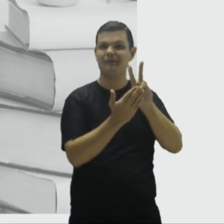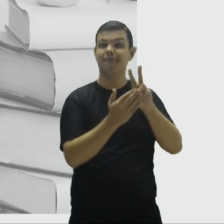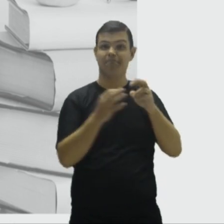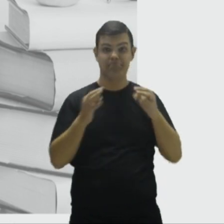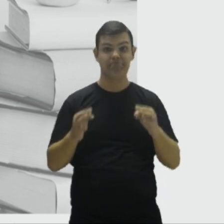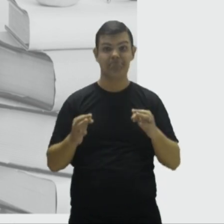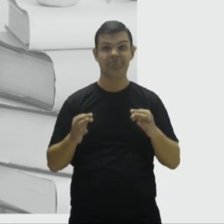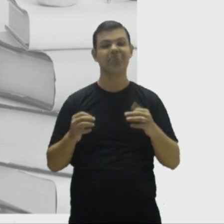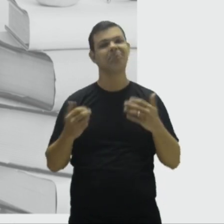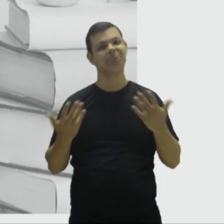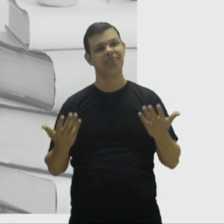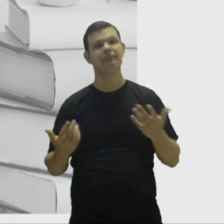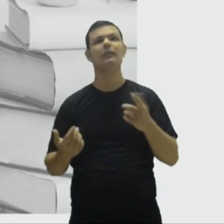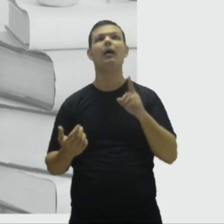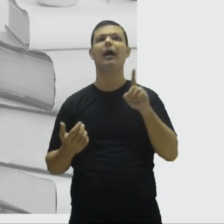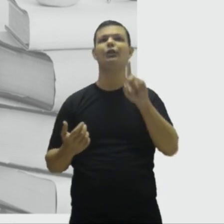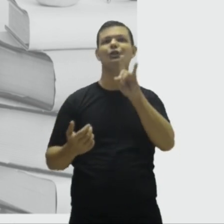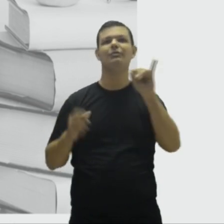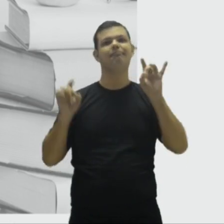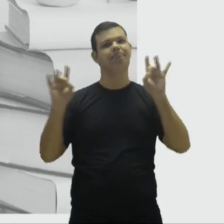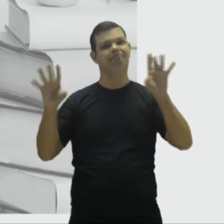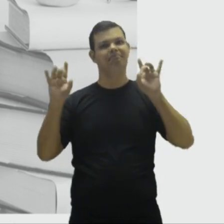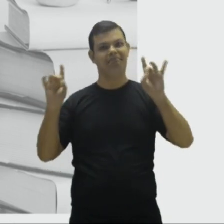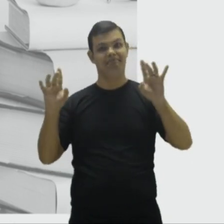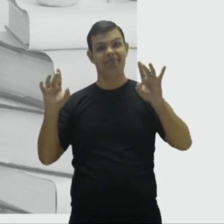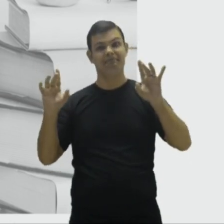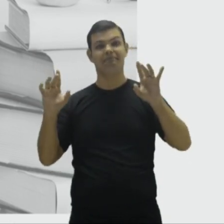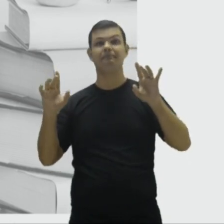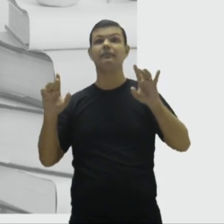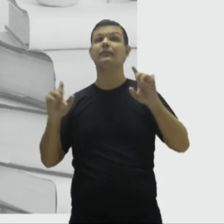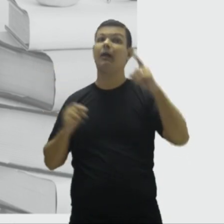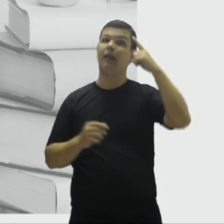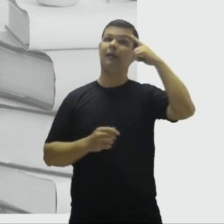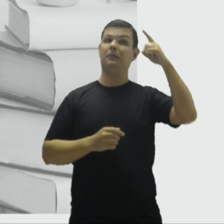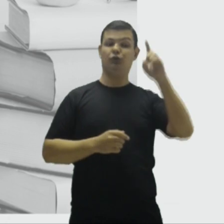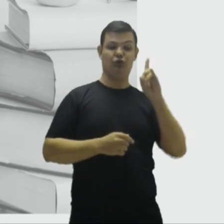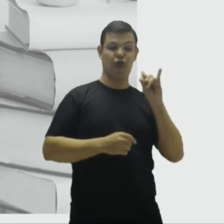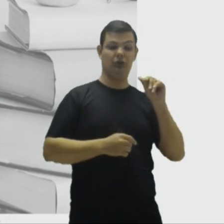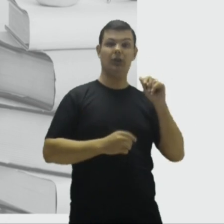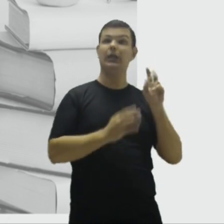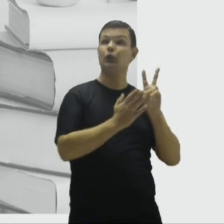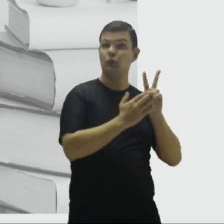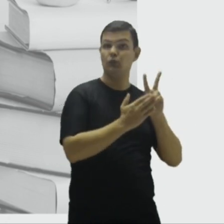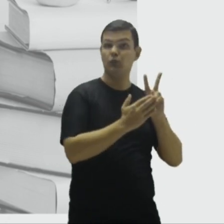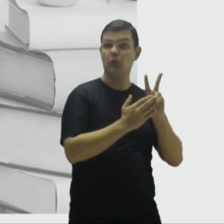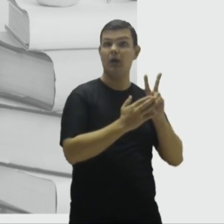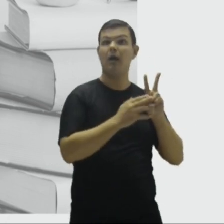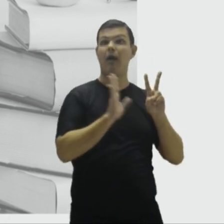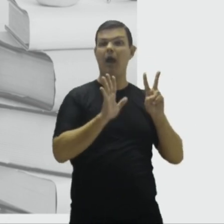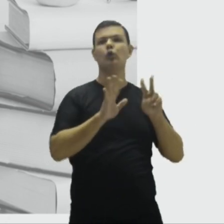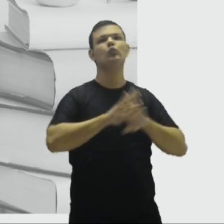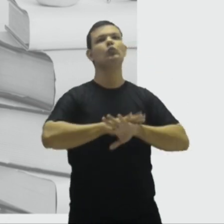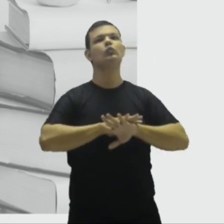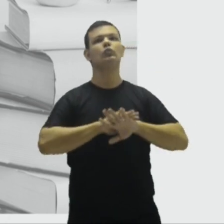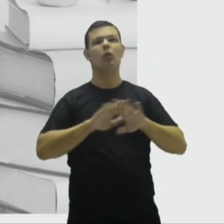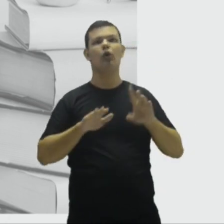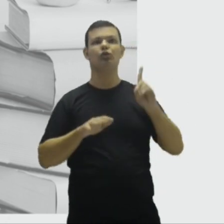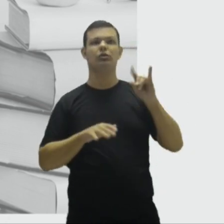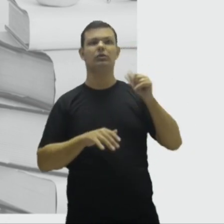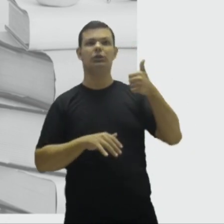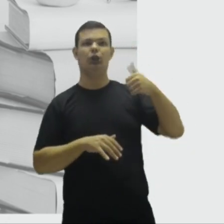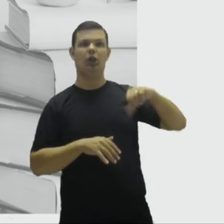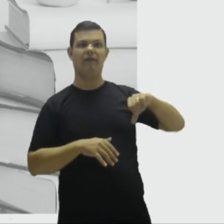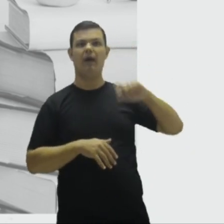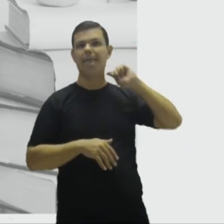certo? É uma data comemorativa, só lembrando que o Dia do Índio não é um dia específico no dia 19 de